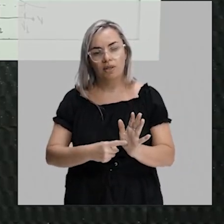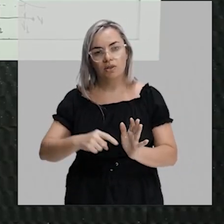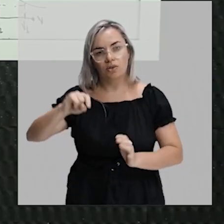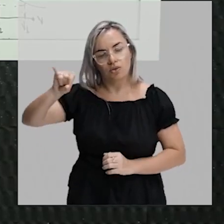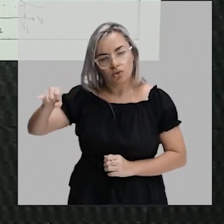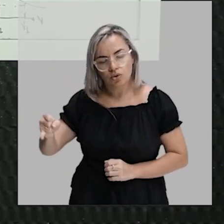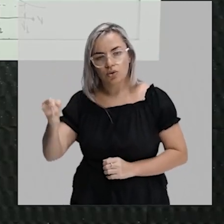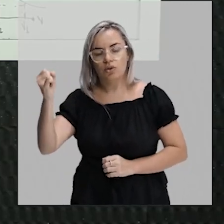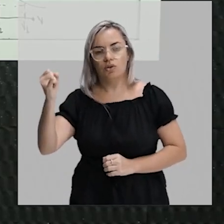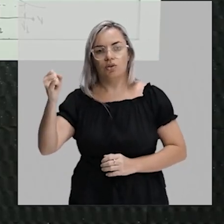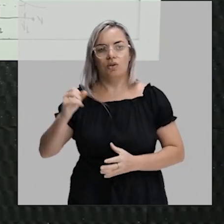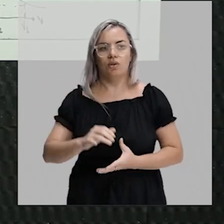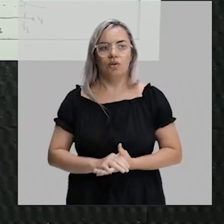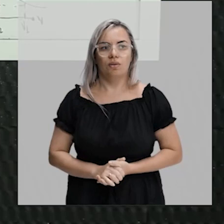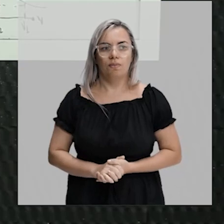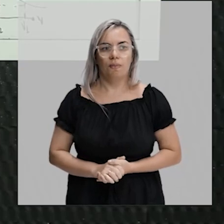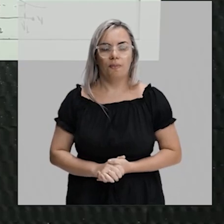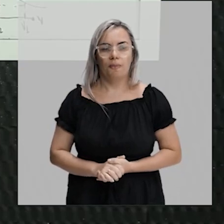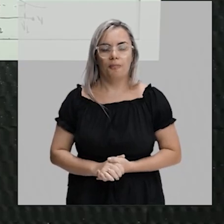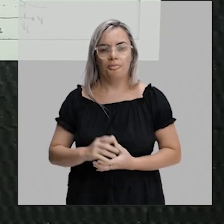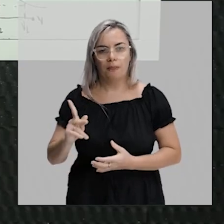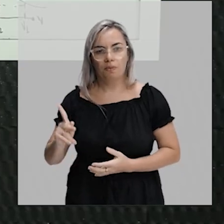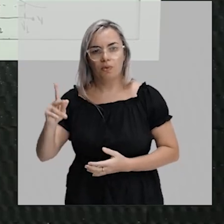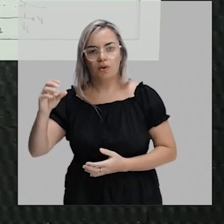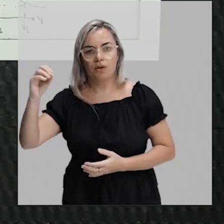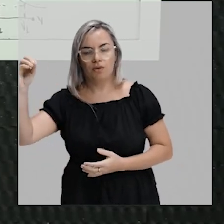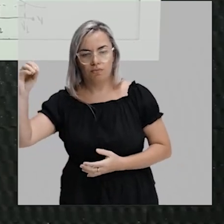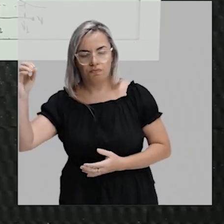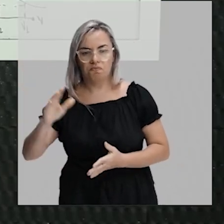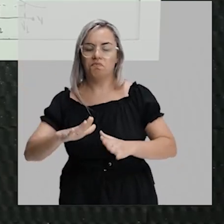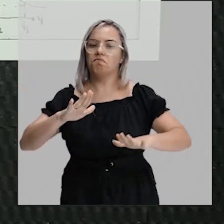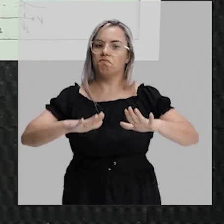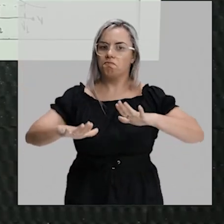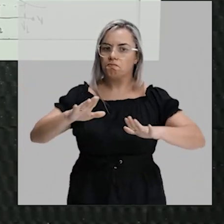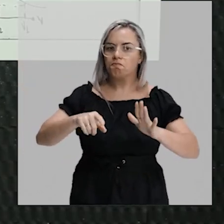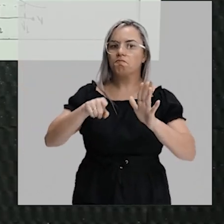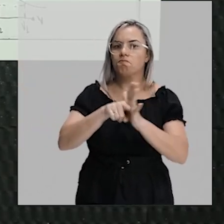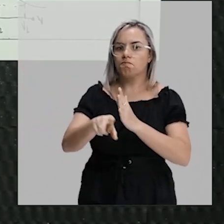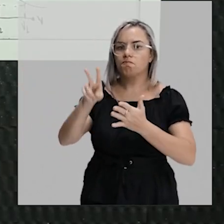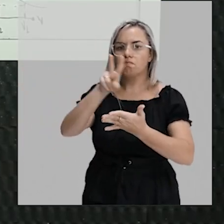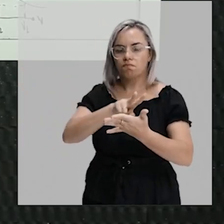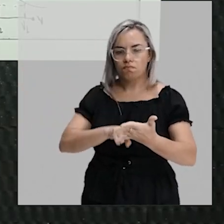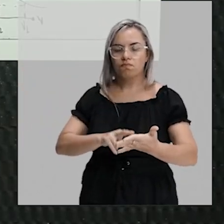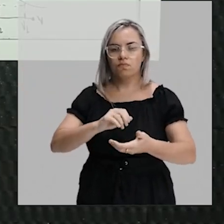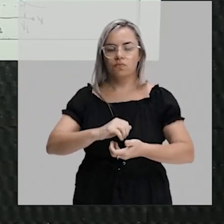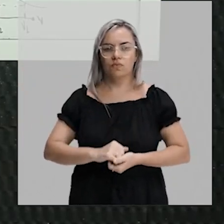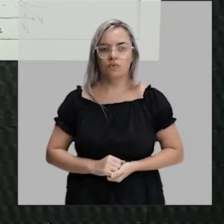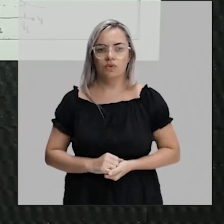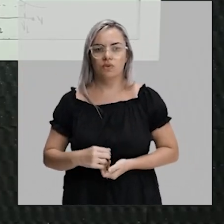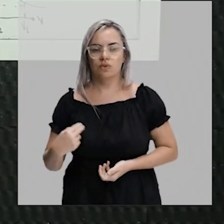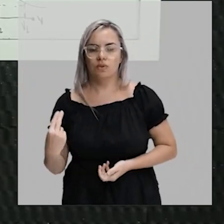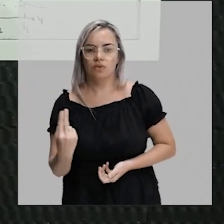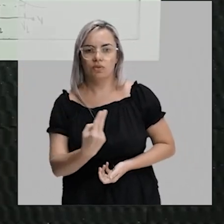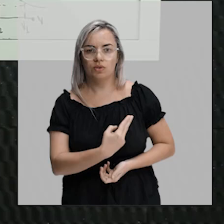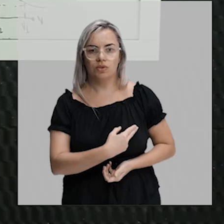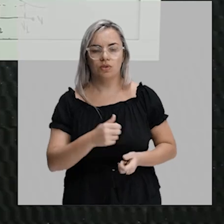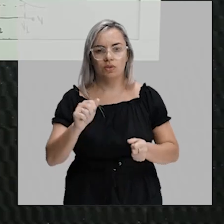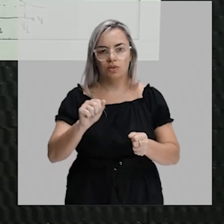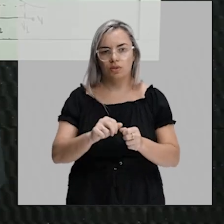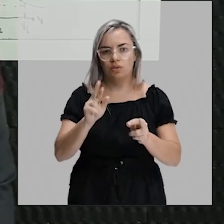vir Joule por mol Kelvin, tá ok? Então, vai depender da questão, tá certo? E nós podemos fazer o